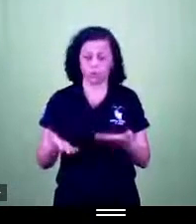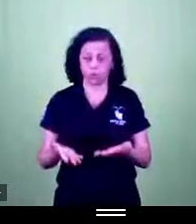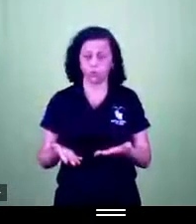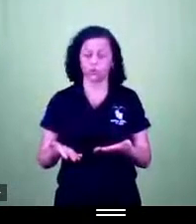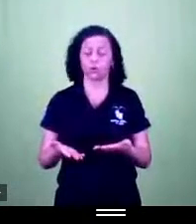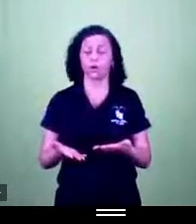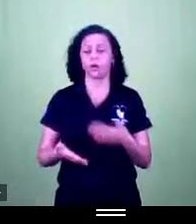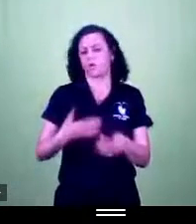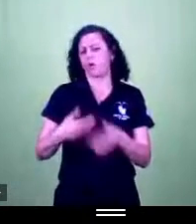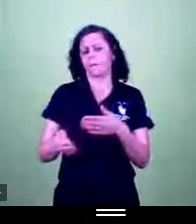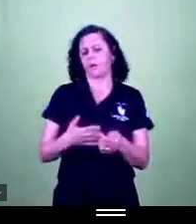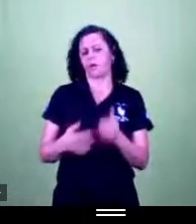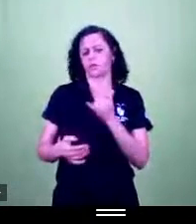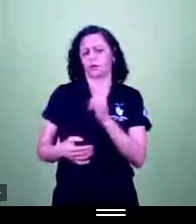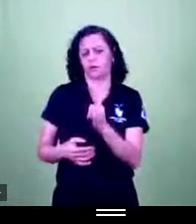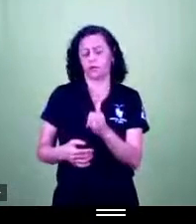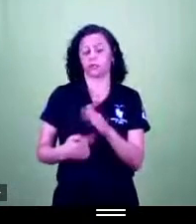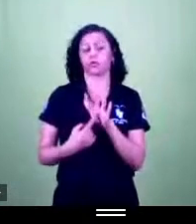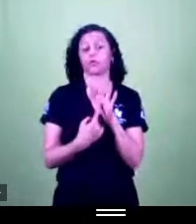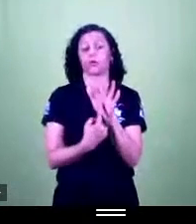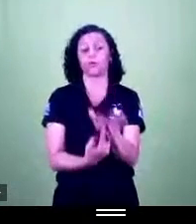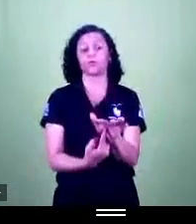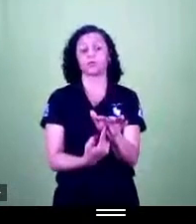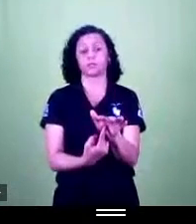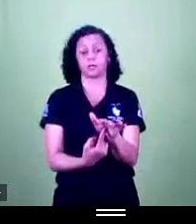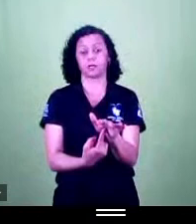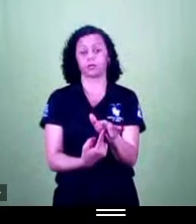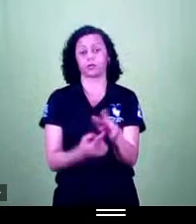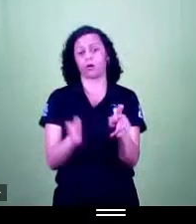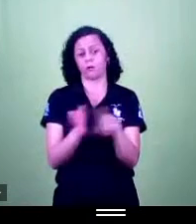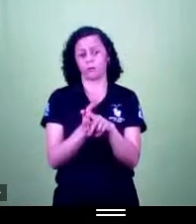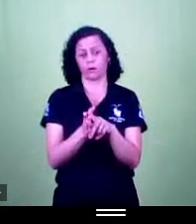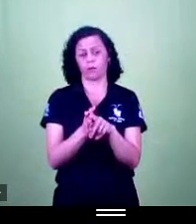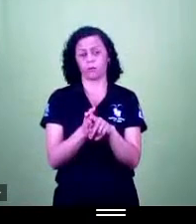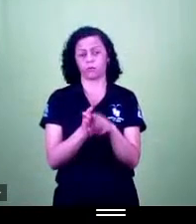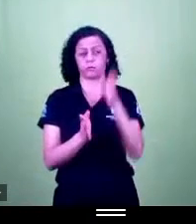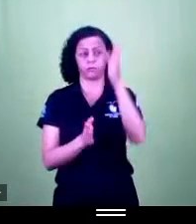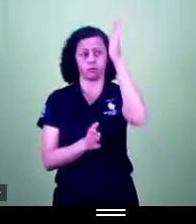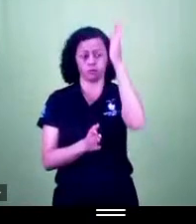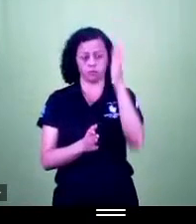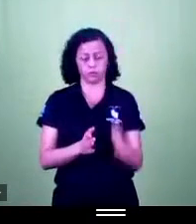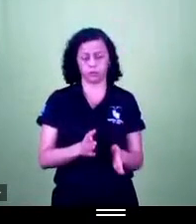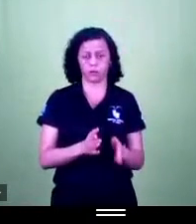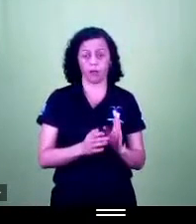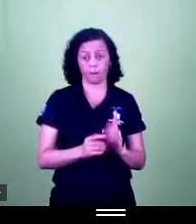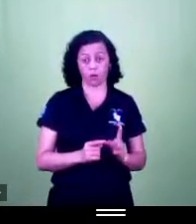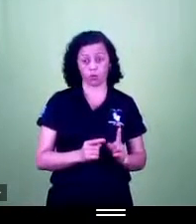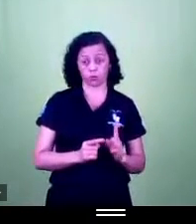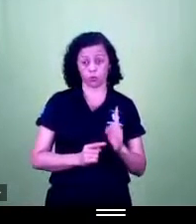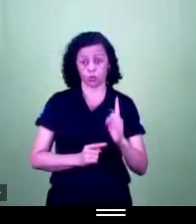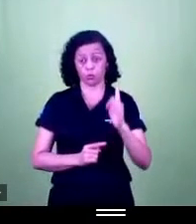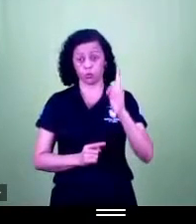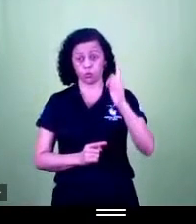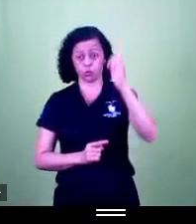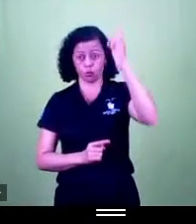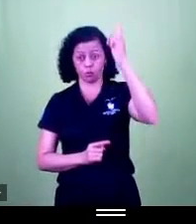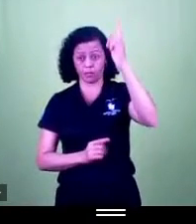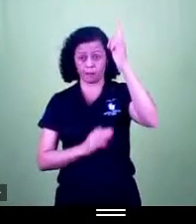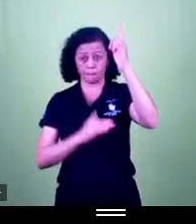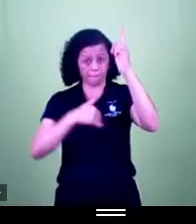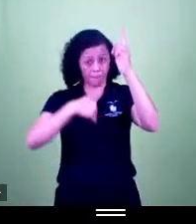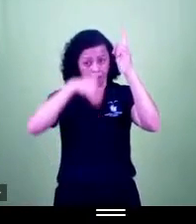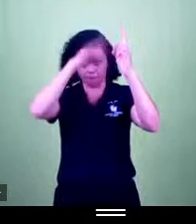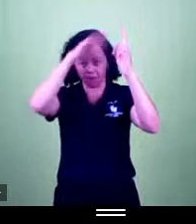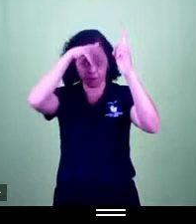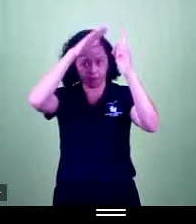que a tensão, aqui, ó, a corrente em miliampere aqui, eu poderia ser ampere, eu posso subir a corrente para mais, para menos, a tensão